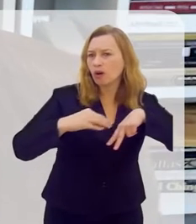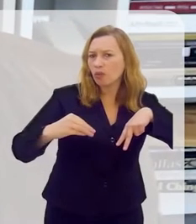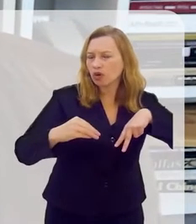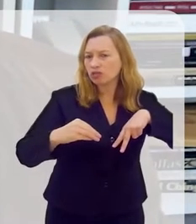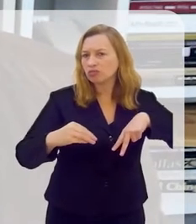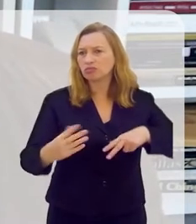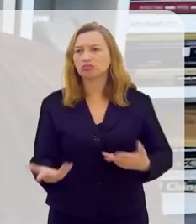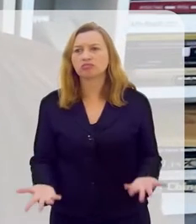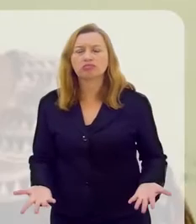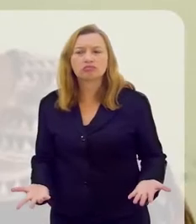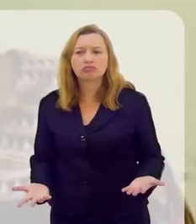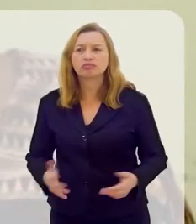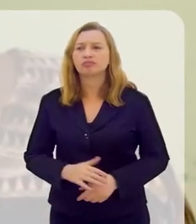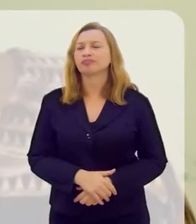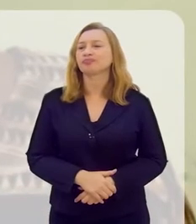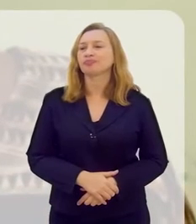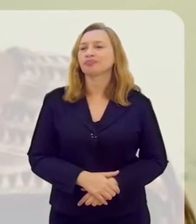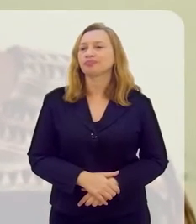moda?